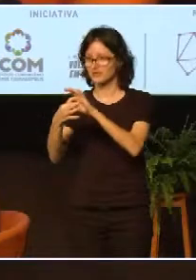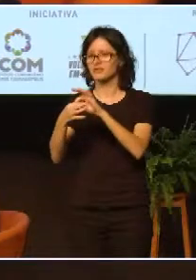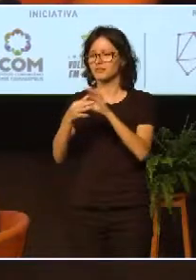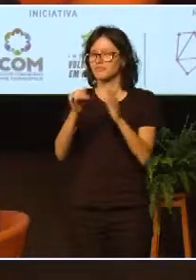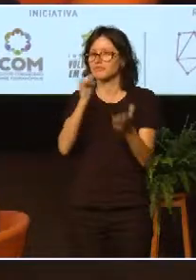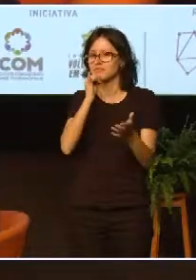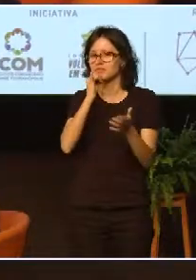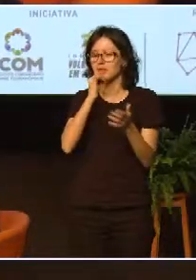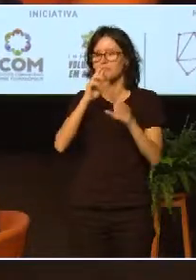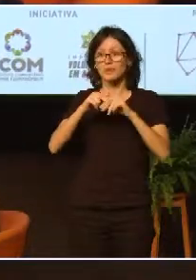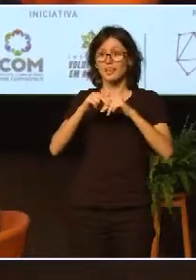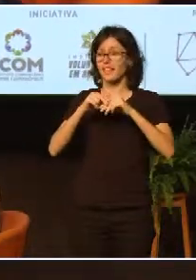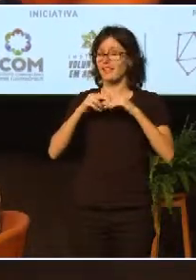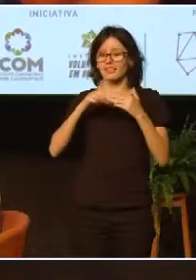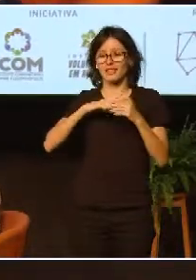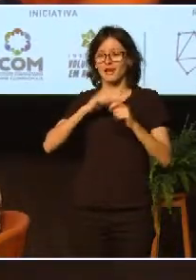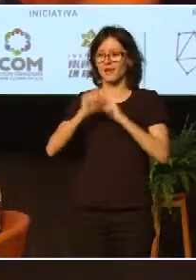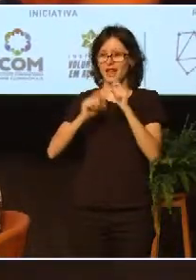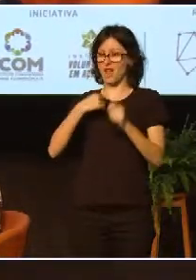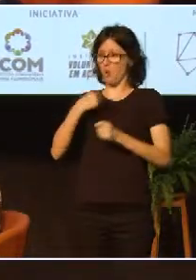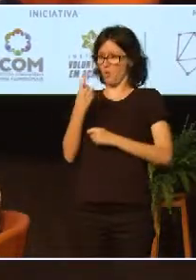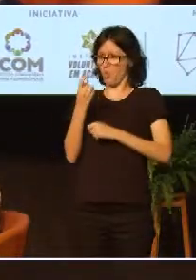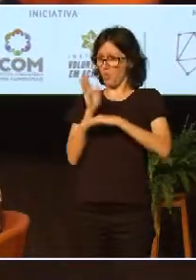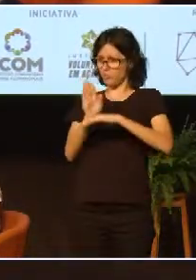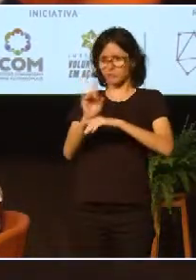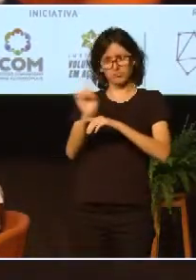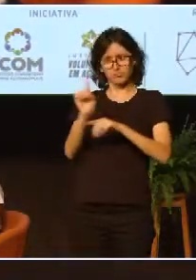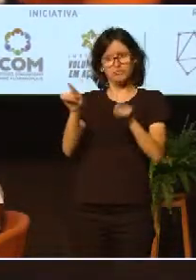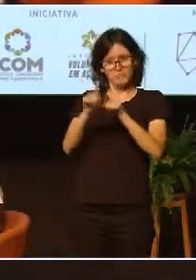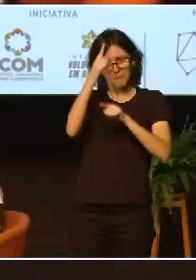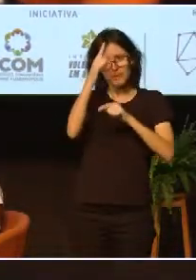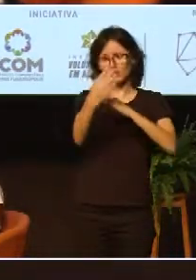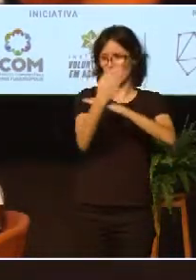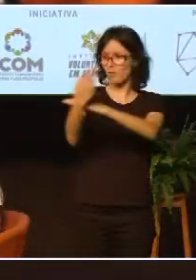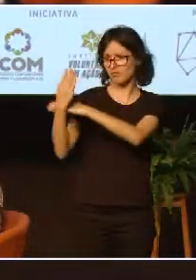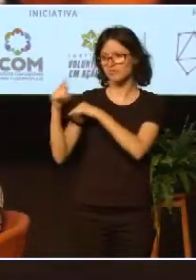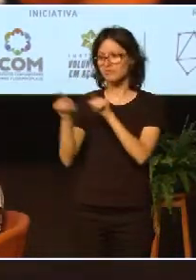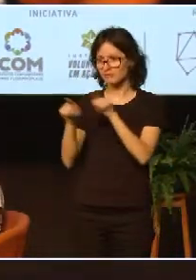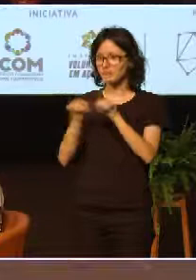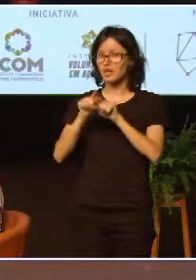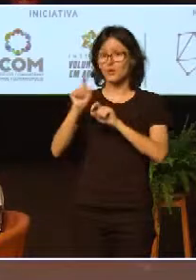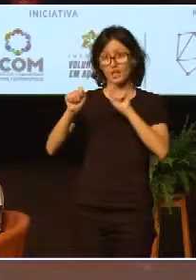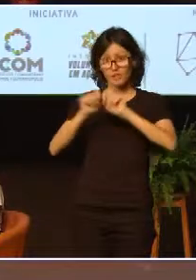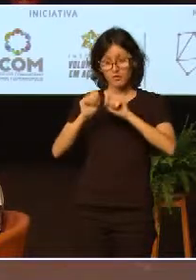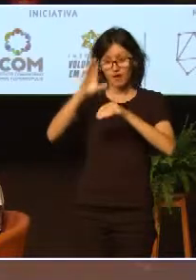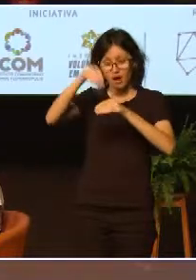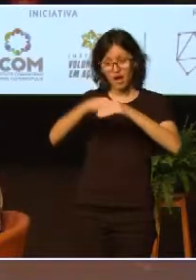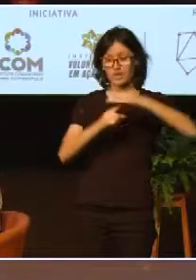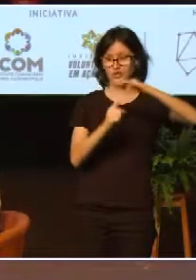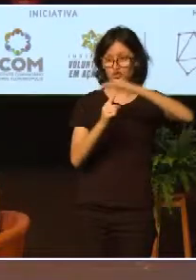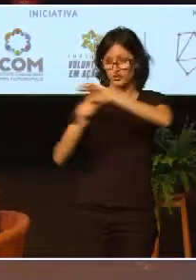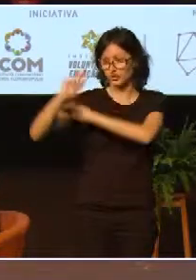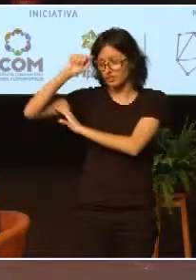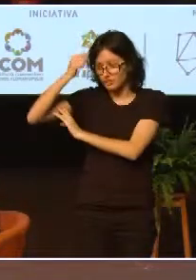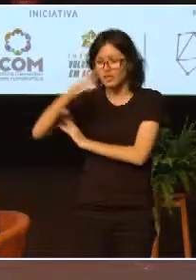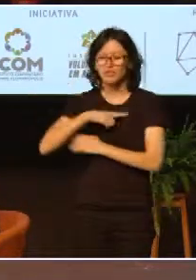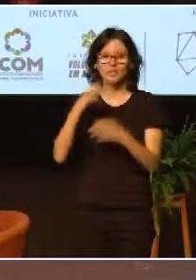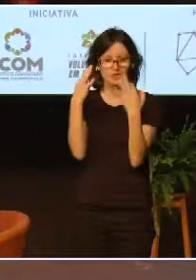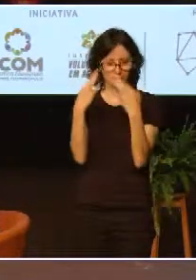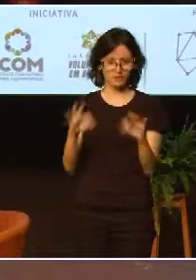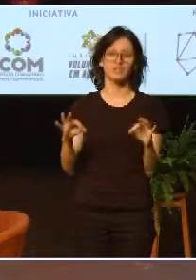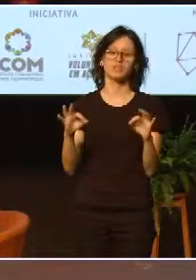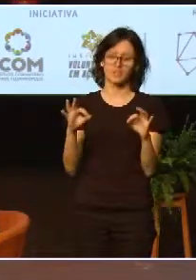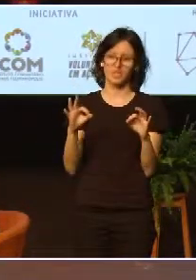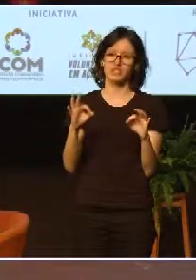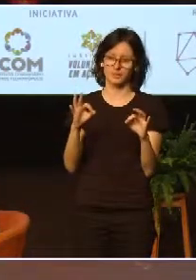ela é de mão dupla, ela não é unilateral. O que eu faço com a Feira Preta eu tenho absoluta certeza que